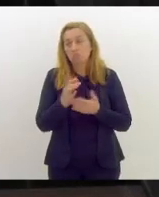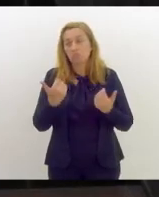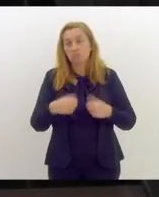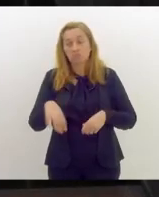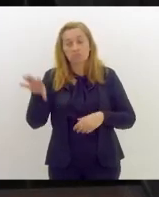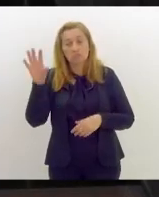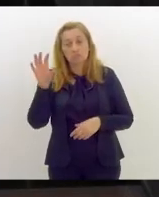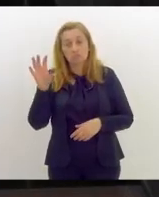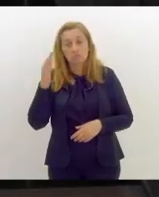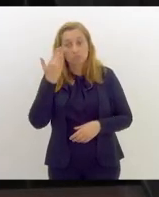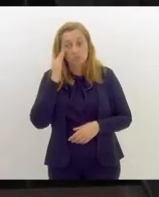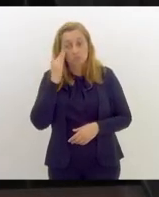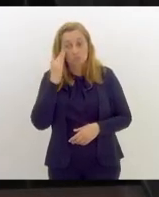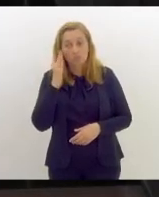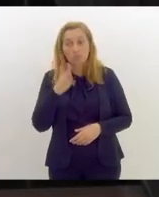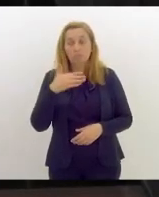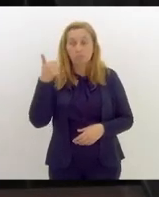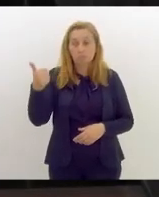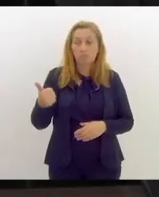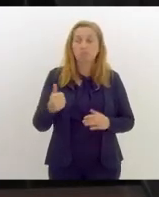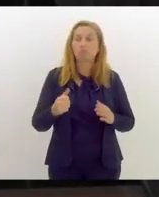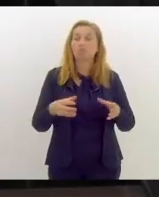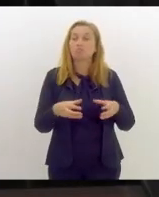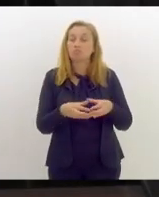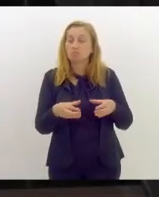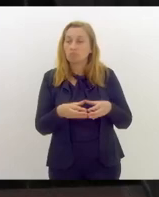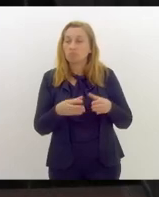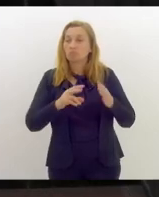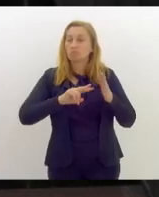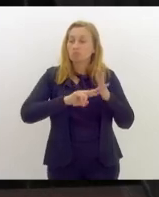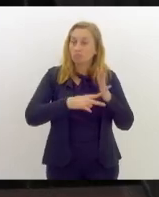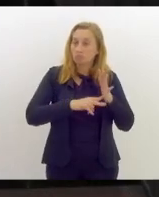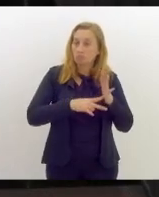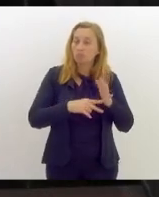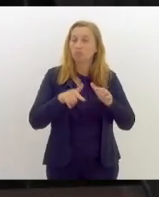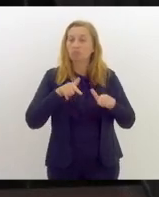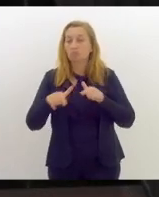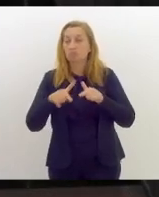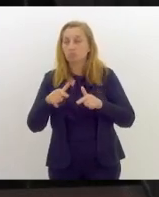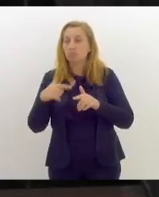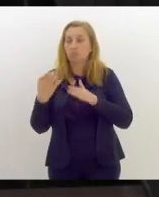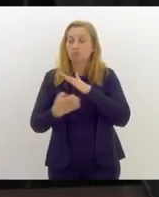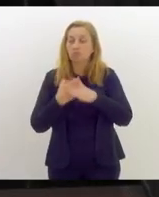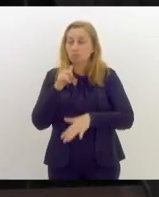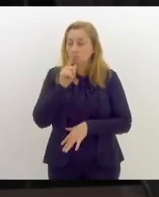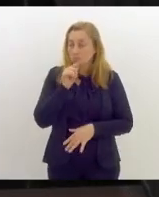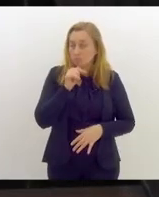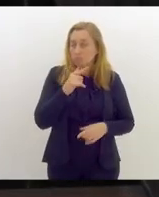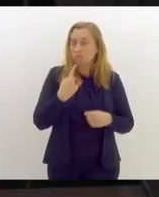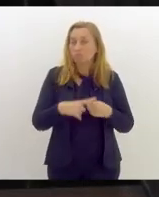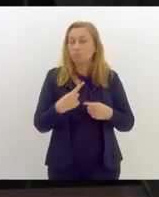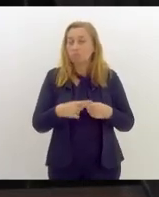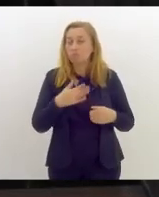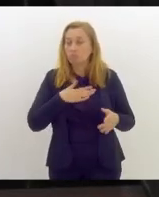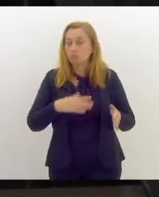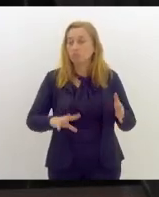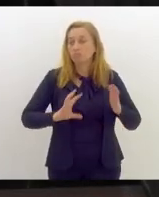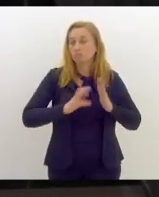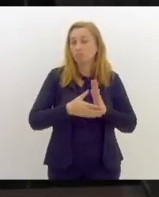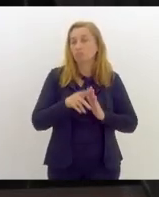os membros dos sindicatos dos trabalhadores da Cedae por um único motivo porque o meu partido